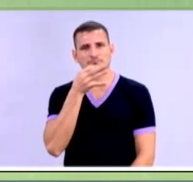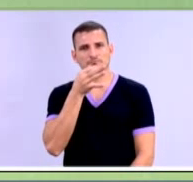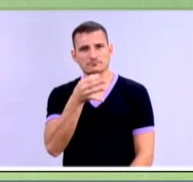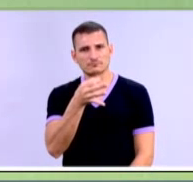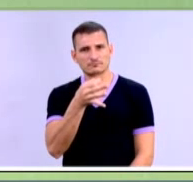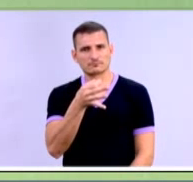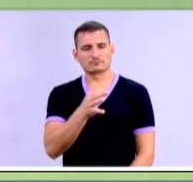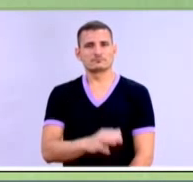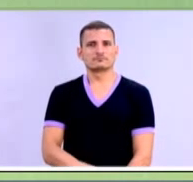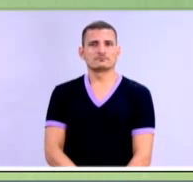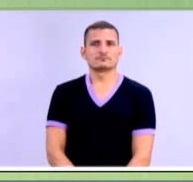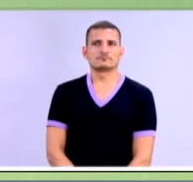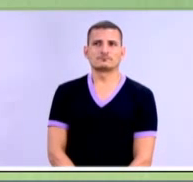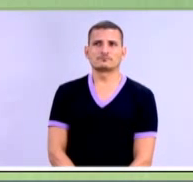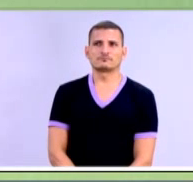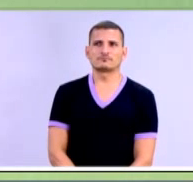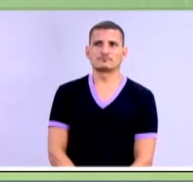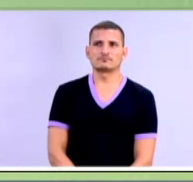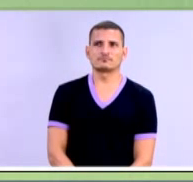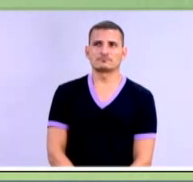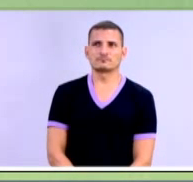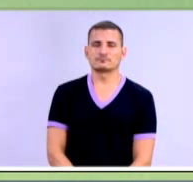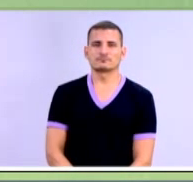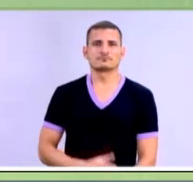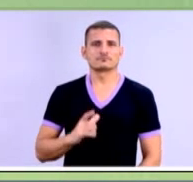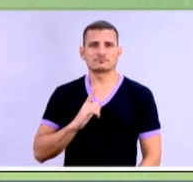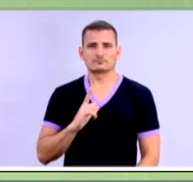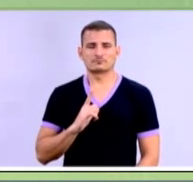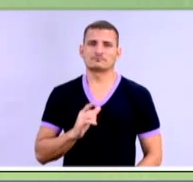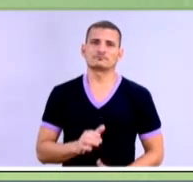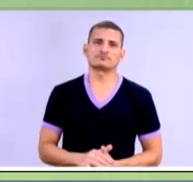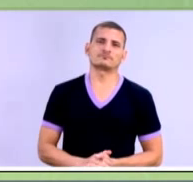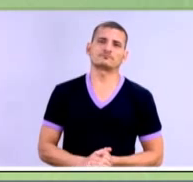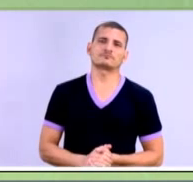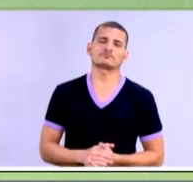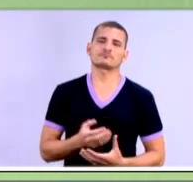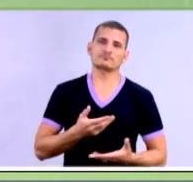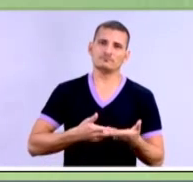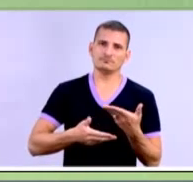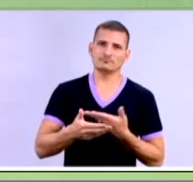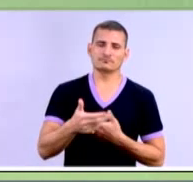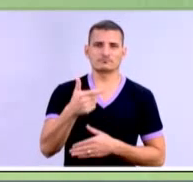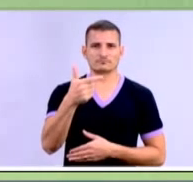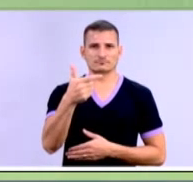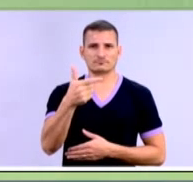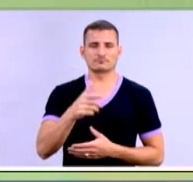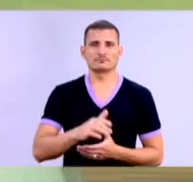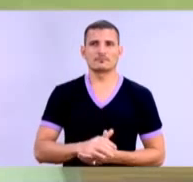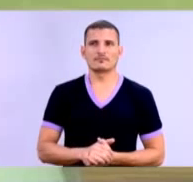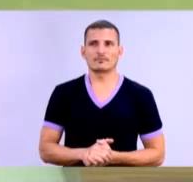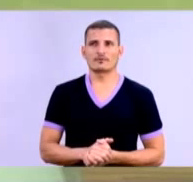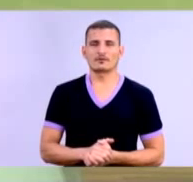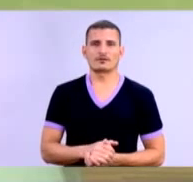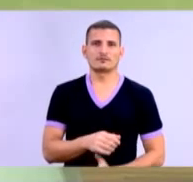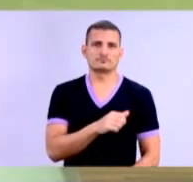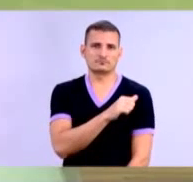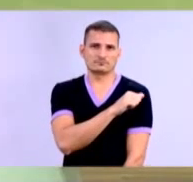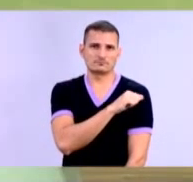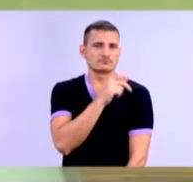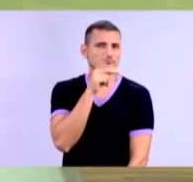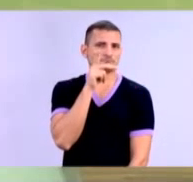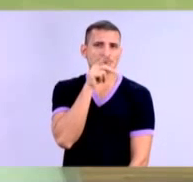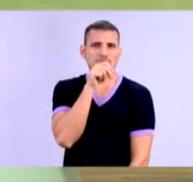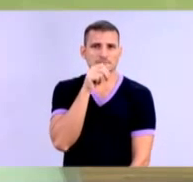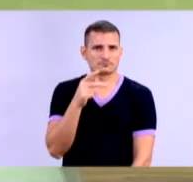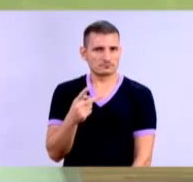é? É verdade, e nós tivemos inclusive interação também nessa questão número 2. Por exemplo, o aluno Fernando aqui do Porto Velho,